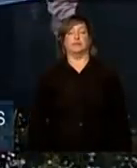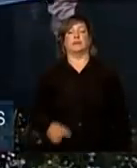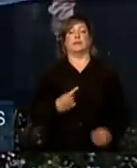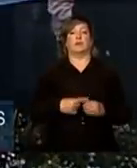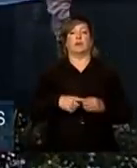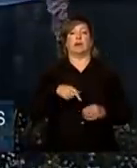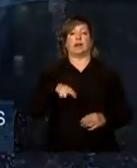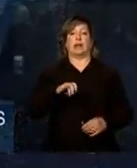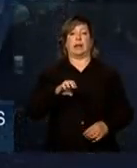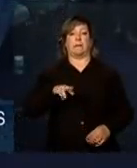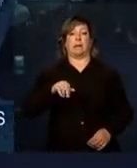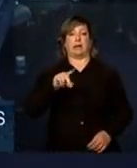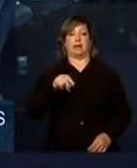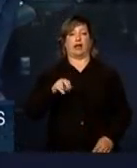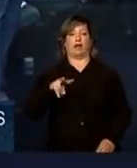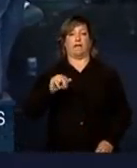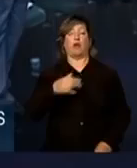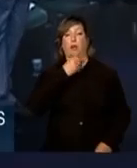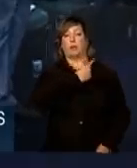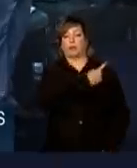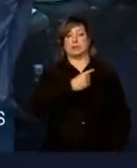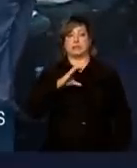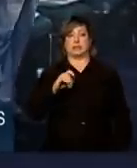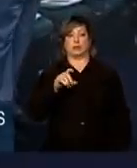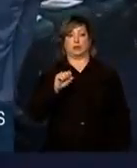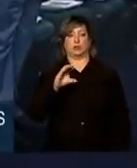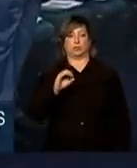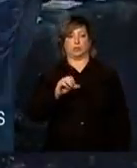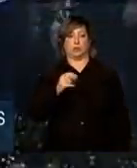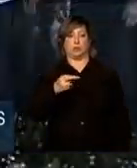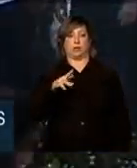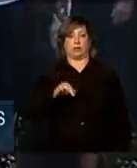Queimada Nova, Celso Nunes Amorim.